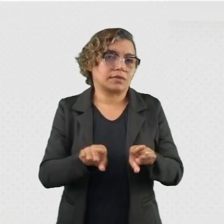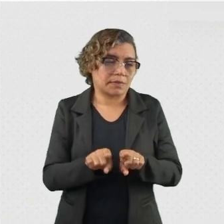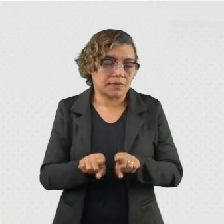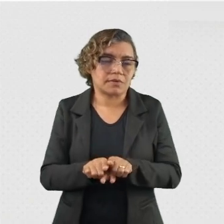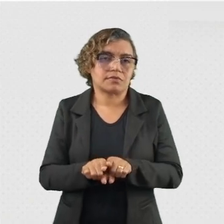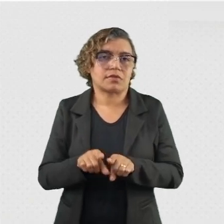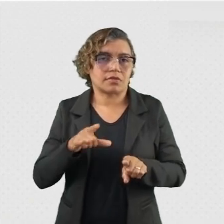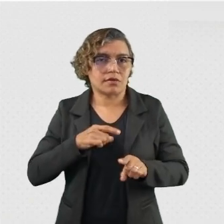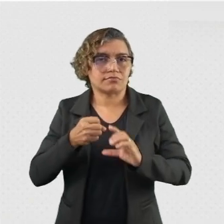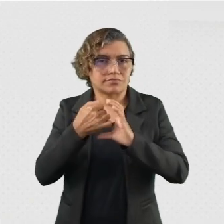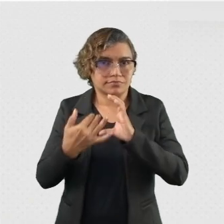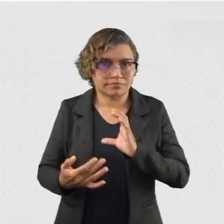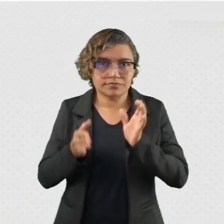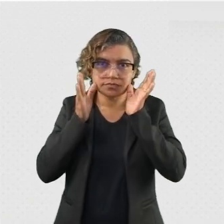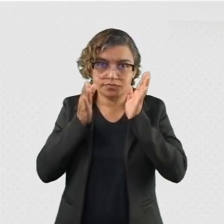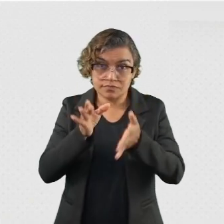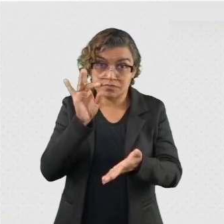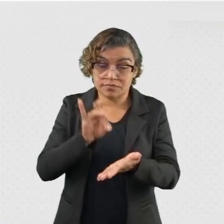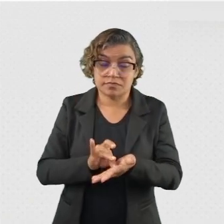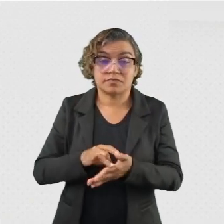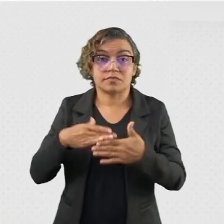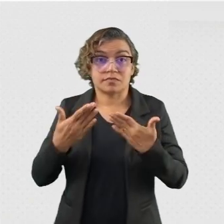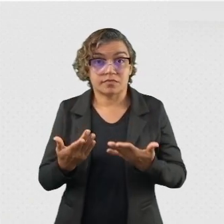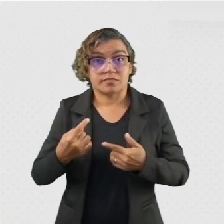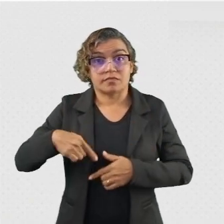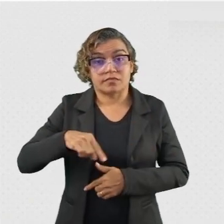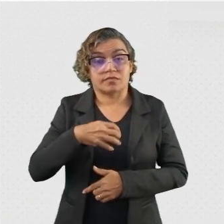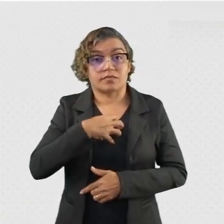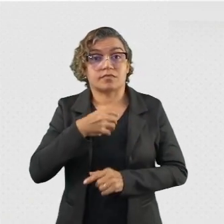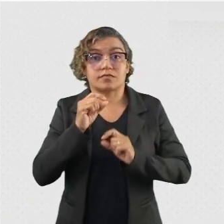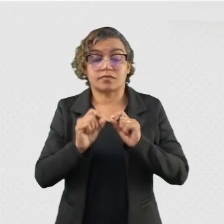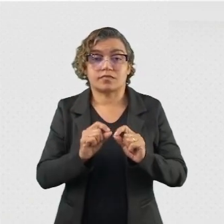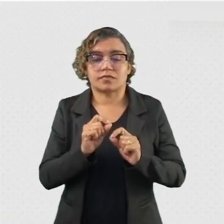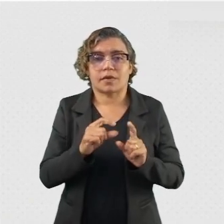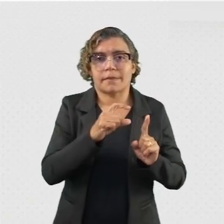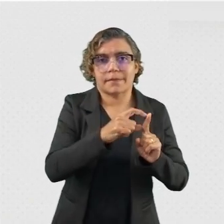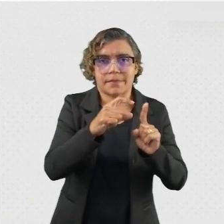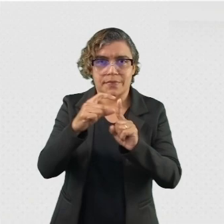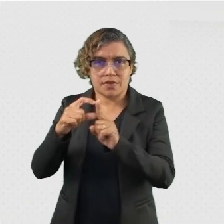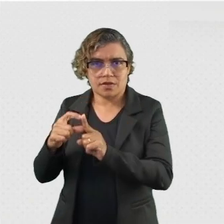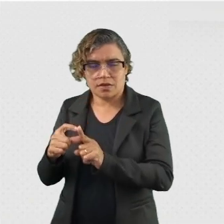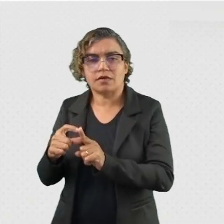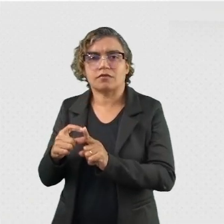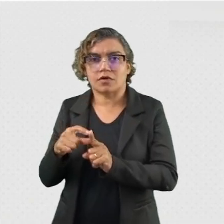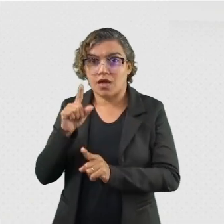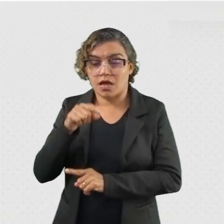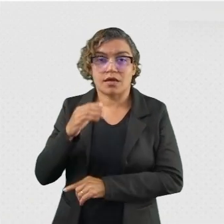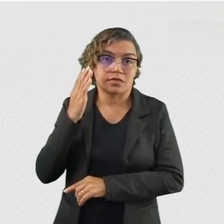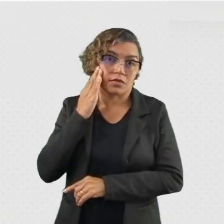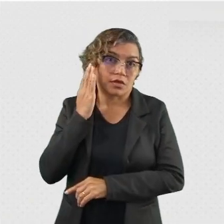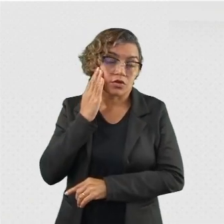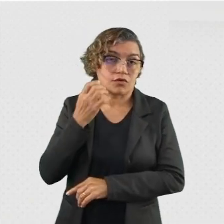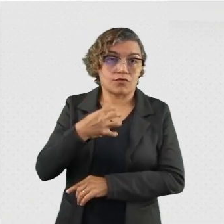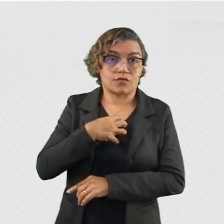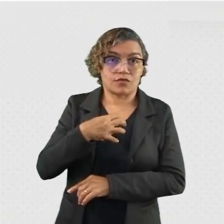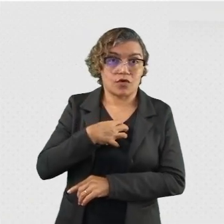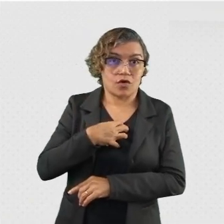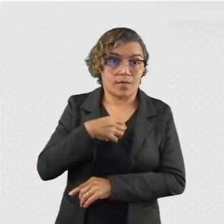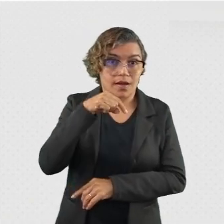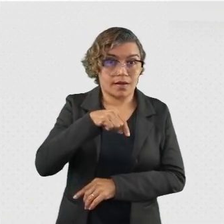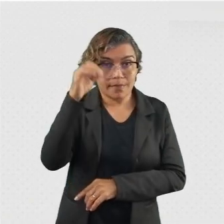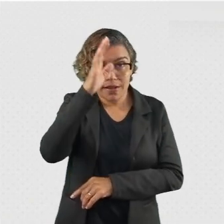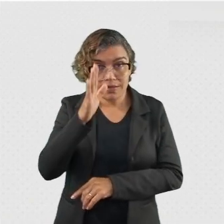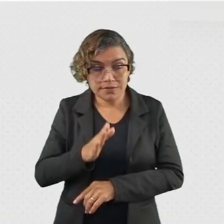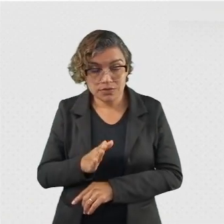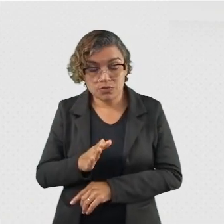características específicas. Então, da mesma forma que nós temos palavras que são compreendidas de uma forma no Brasil